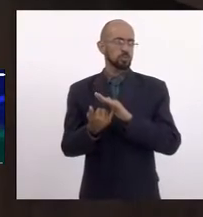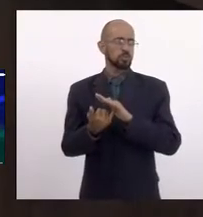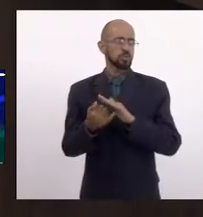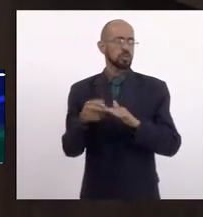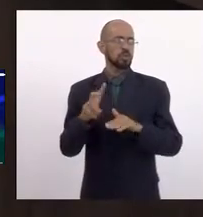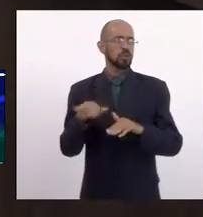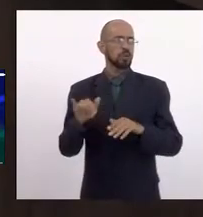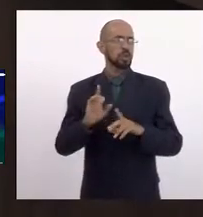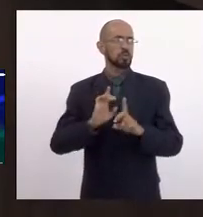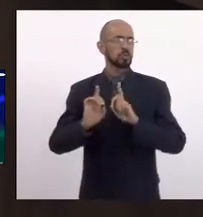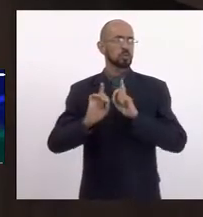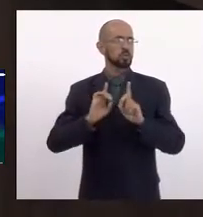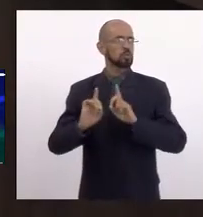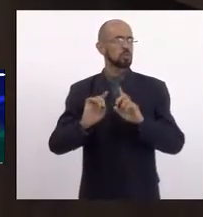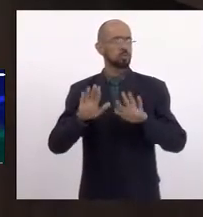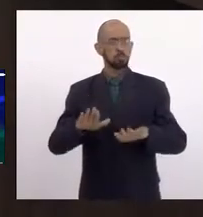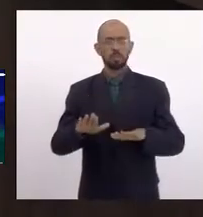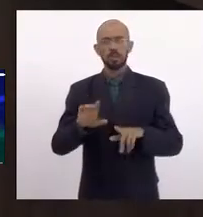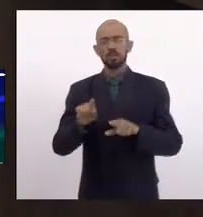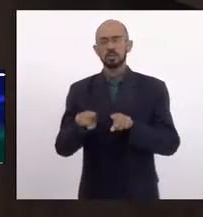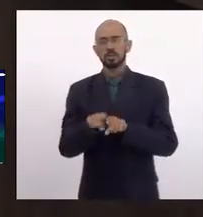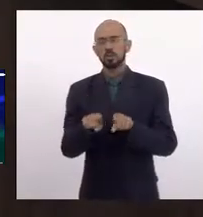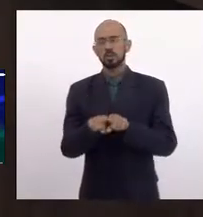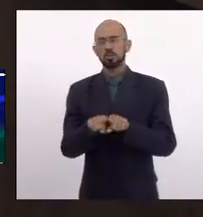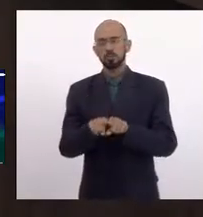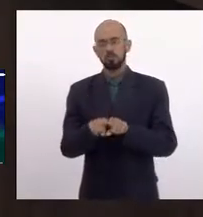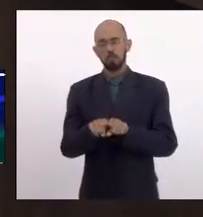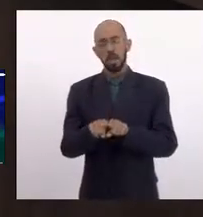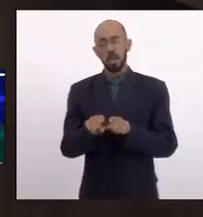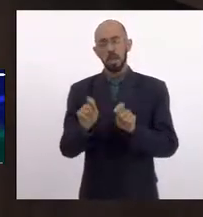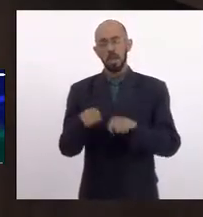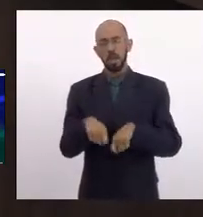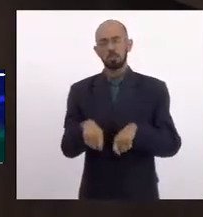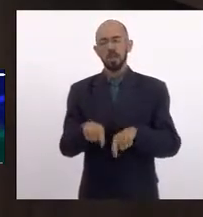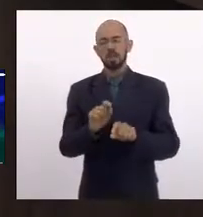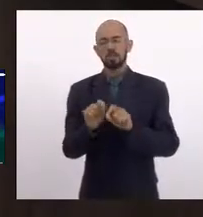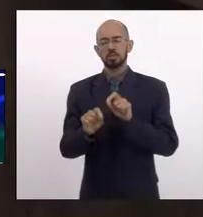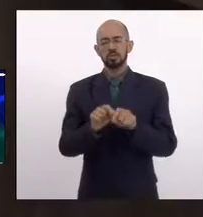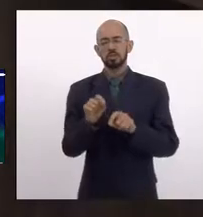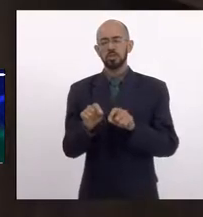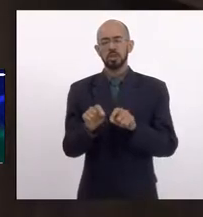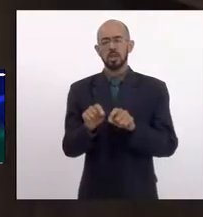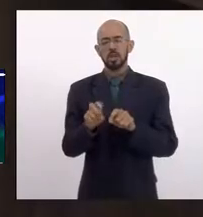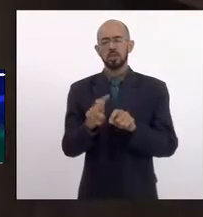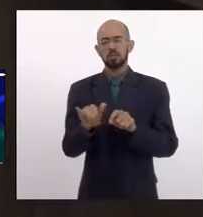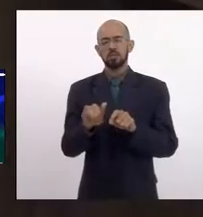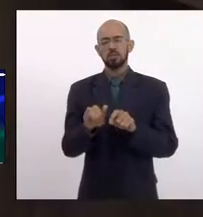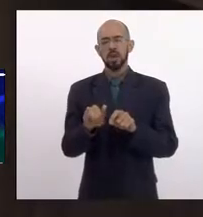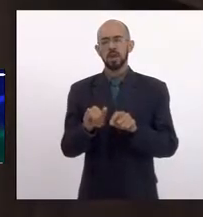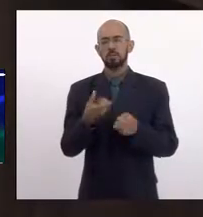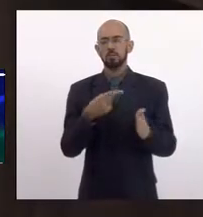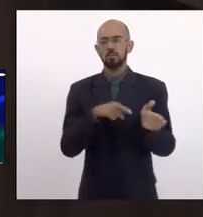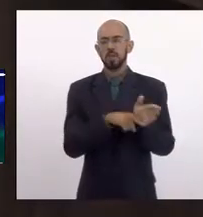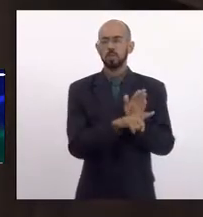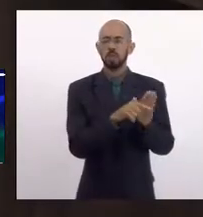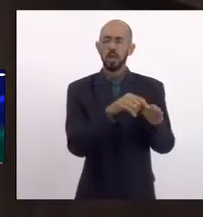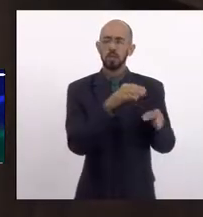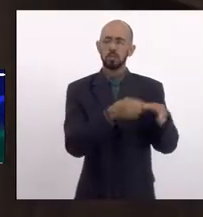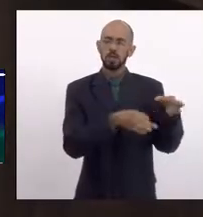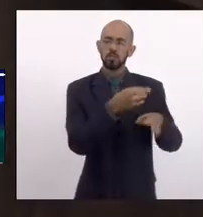vão discutir mas que Possivelmente Possivelmente vão contestar na justiça